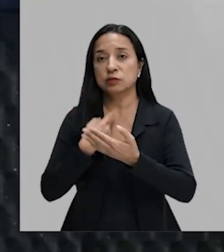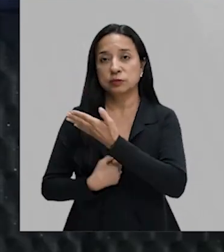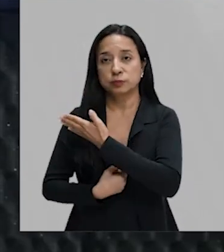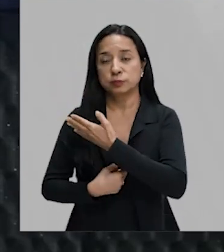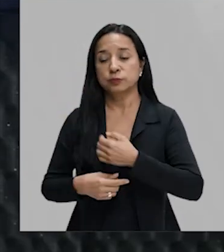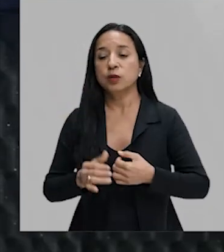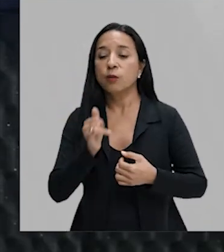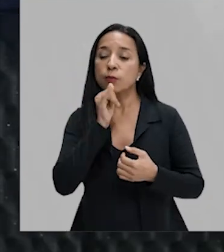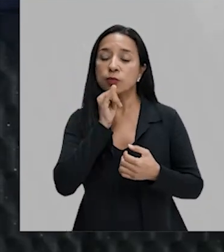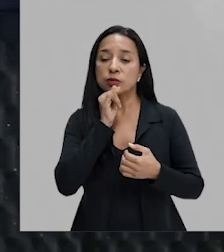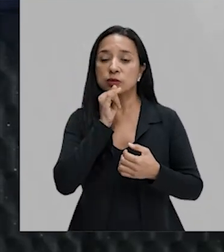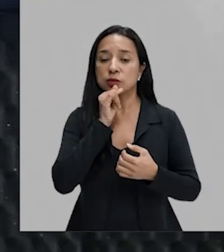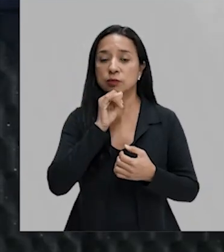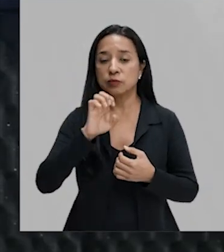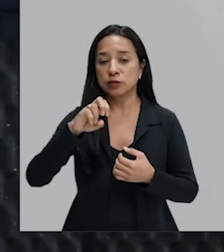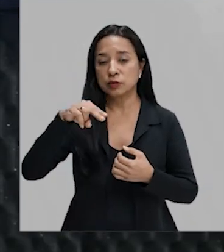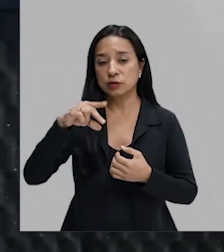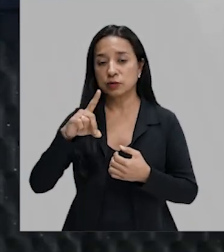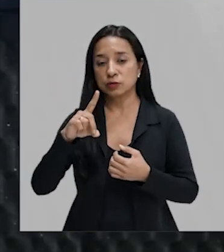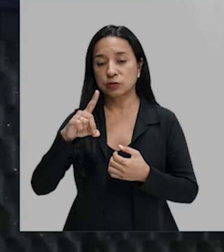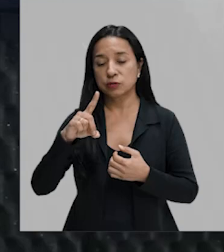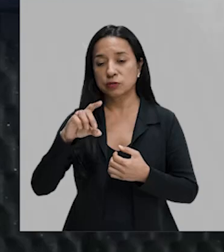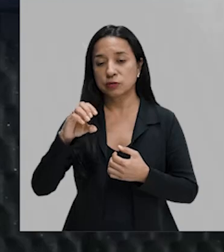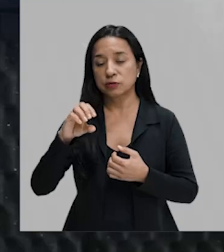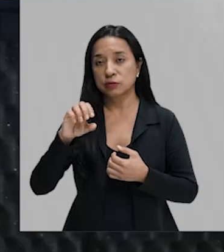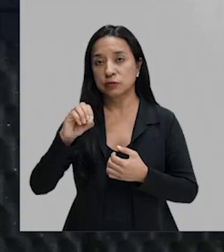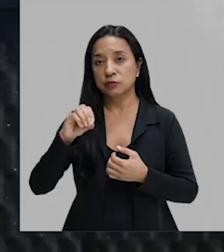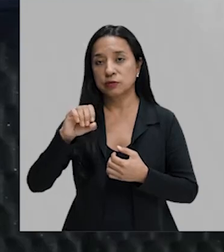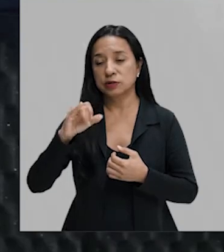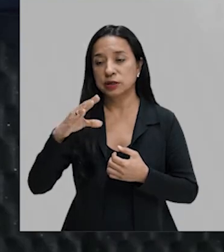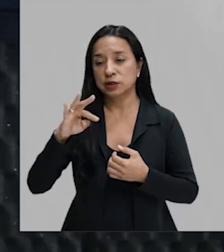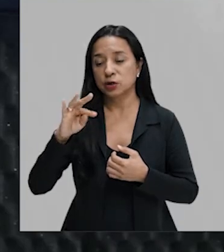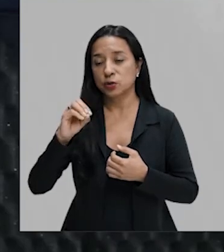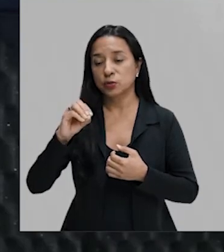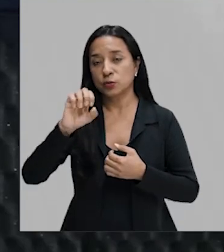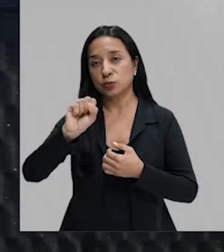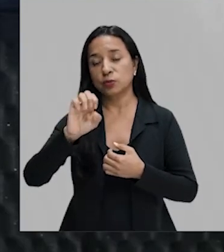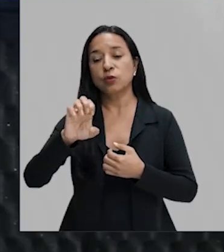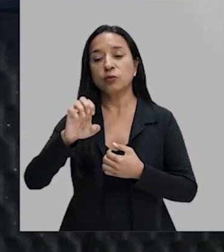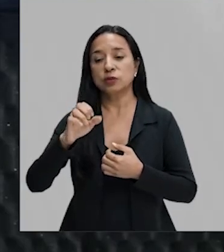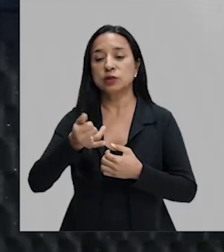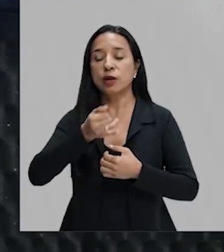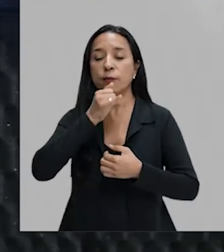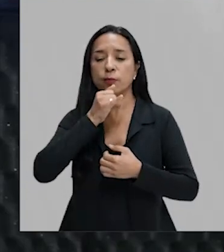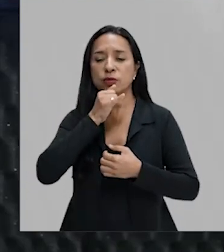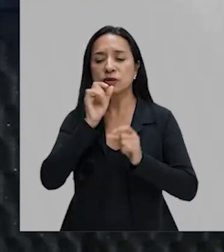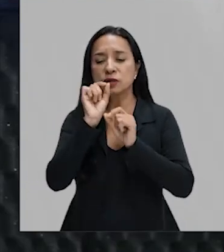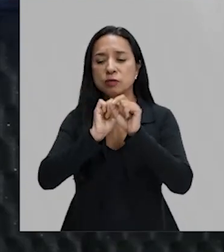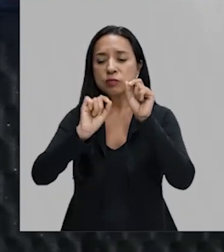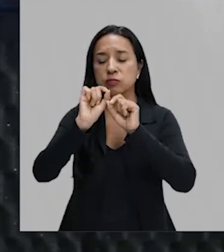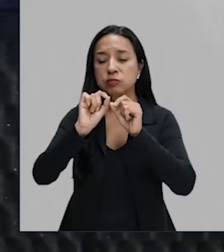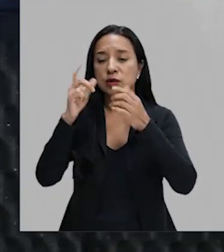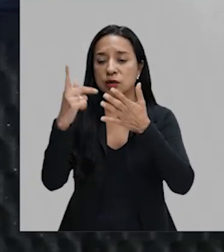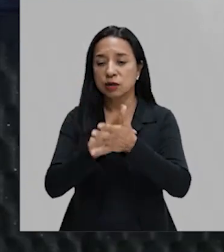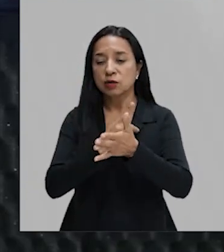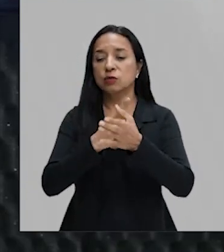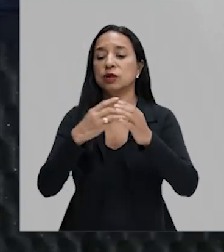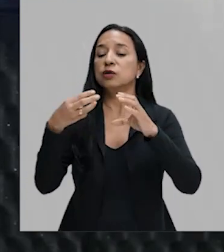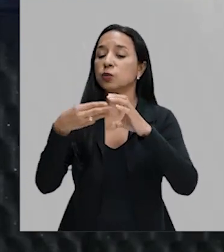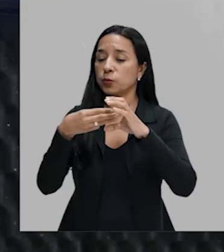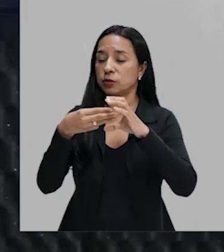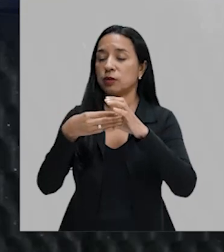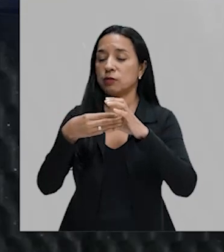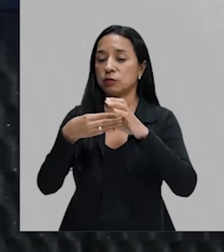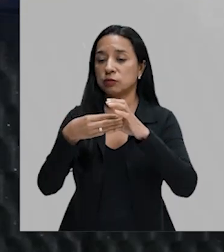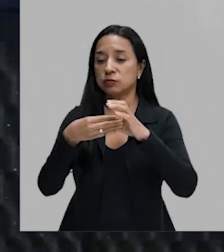é, por exemplo, a endocitose mediada por receptores. Por exemplo, isso aqui acontece com células de